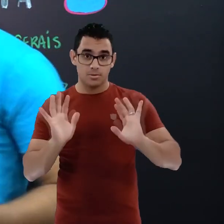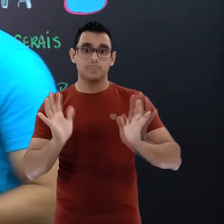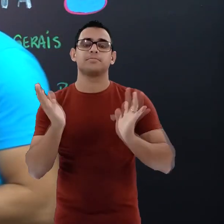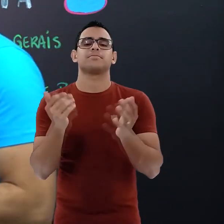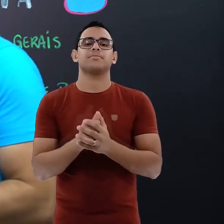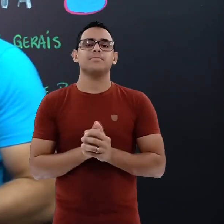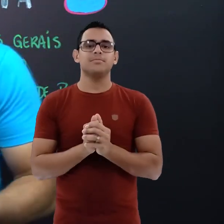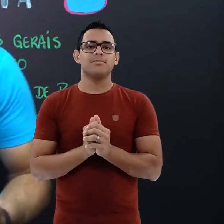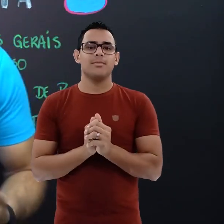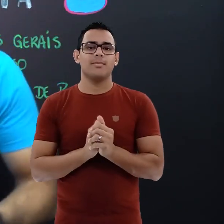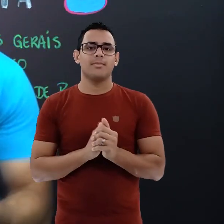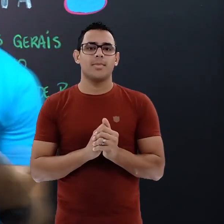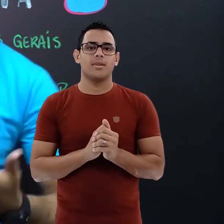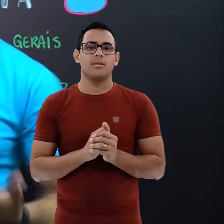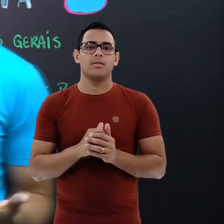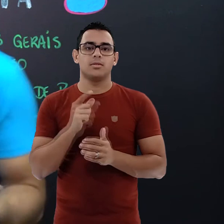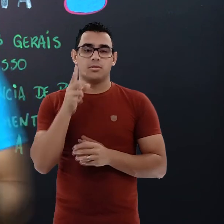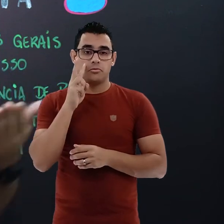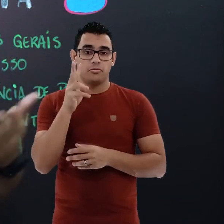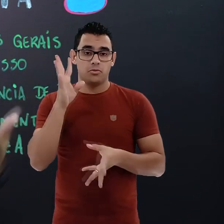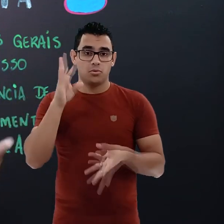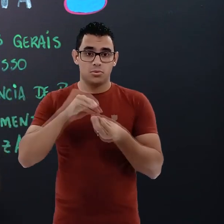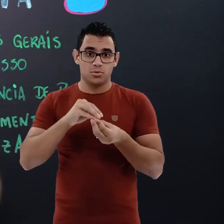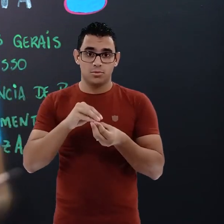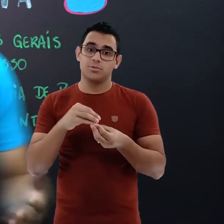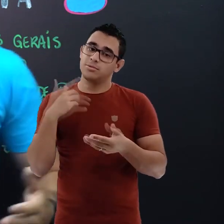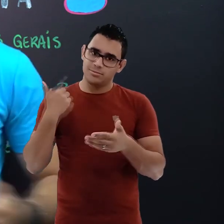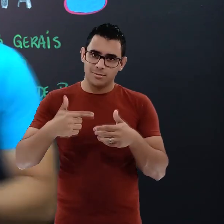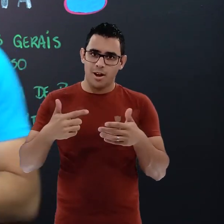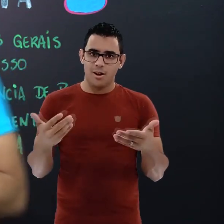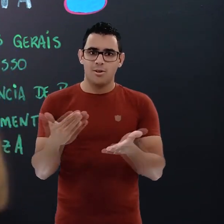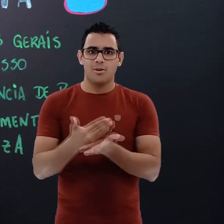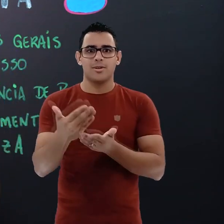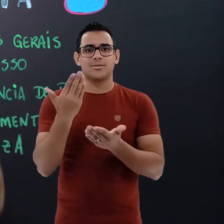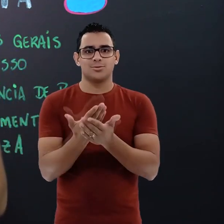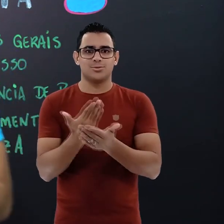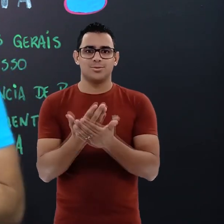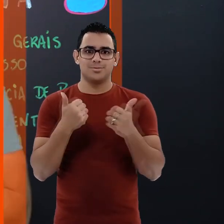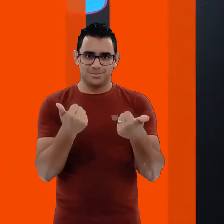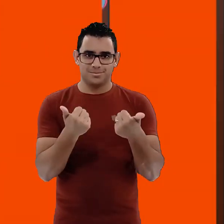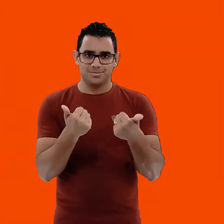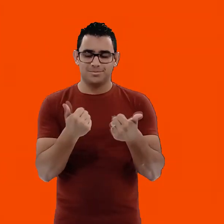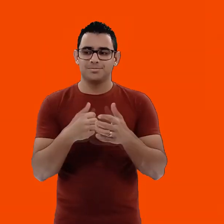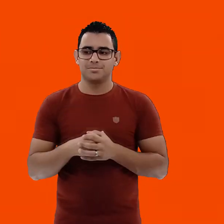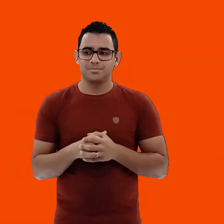pessoal, copia isso aí no seu caderninho, no seu resumo, né? E pau na máquina, começa a estudar aí. Beleza?